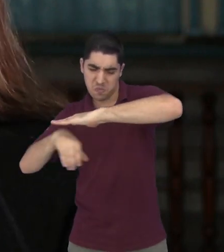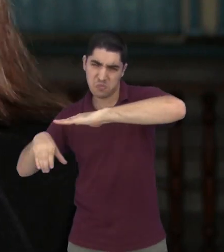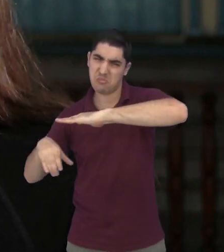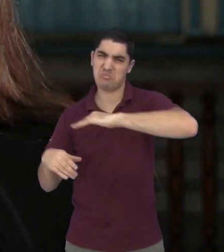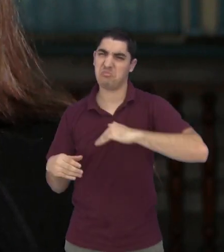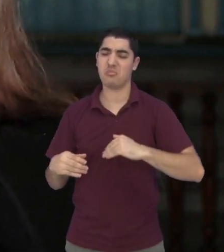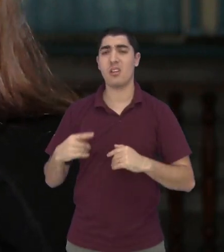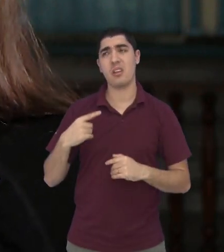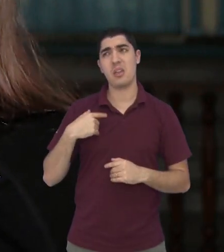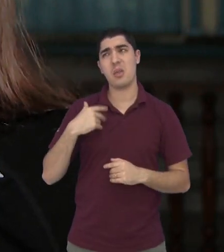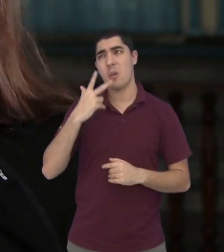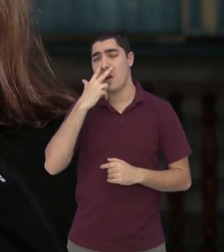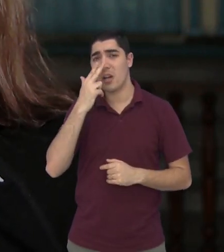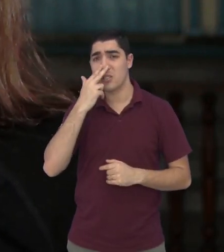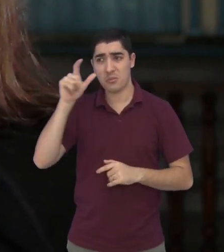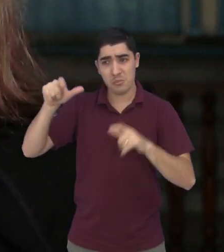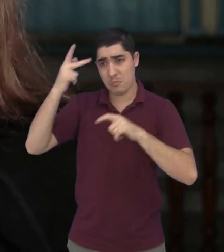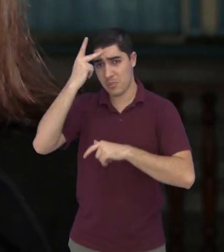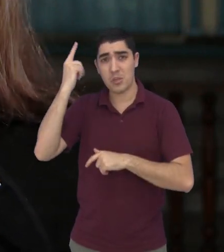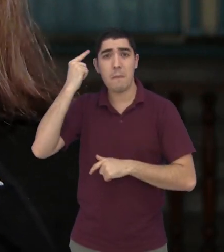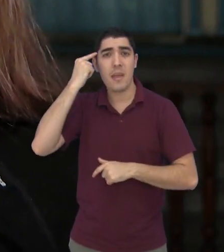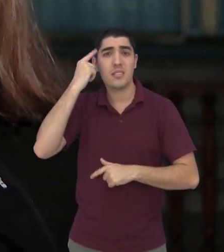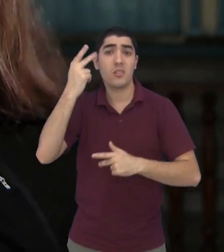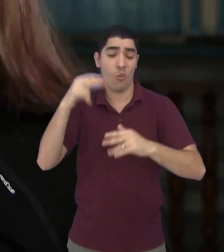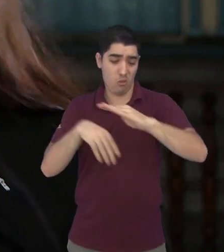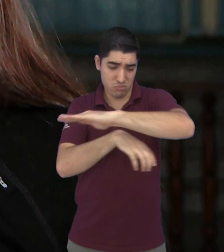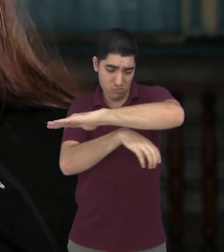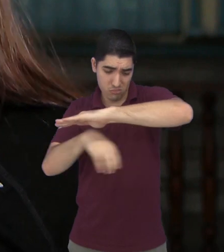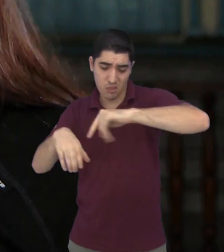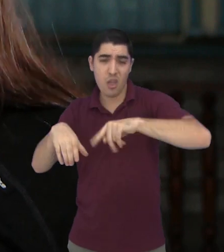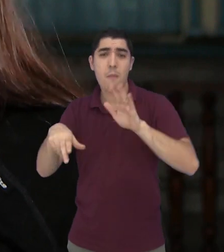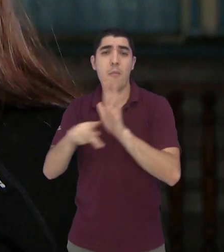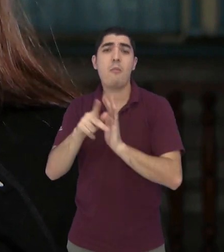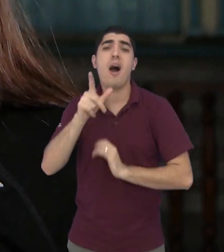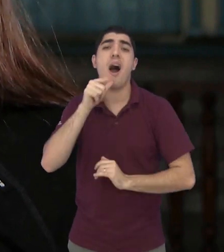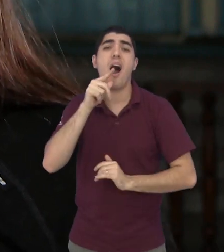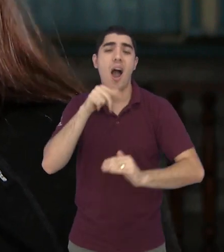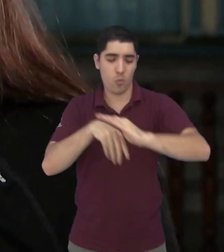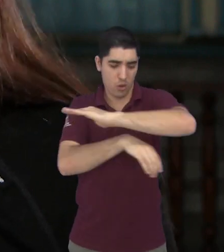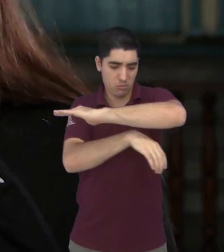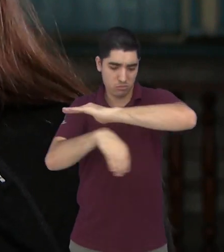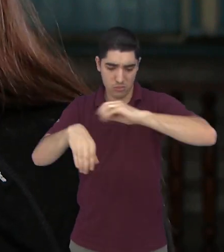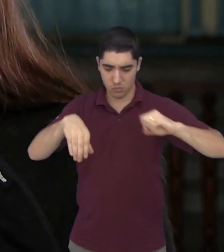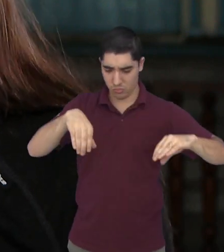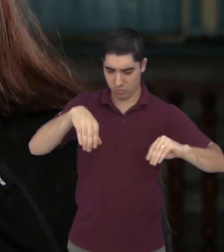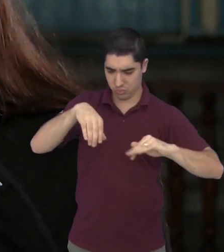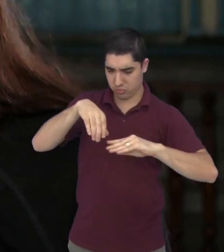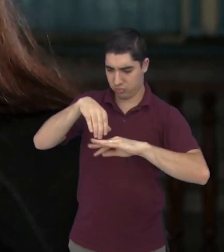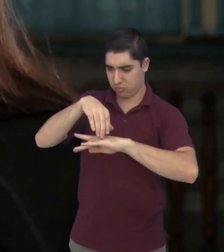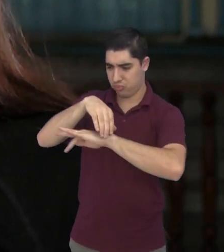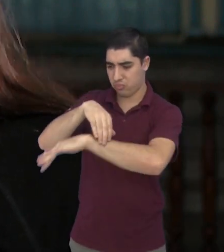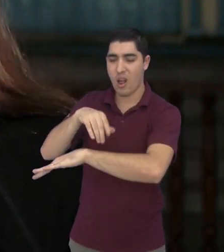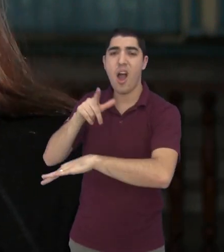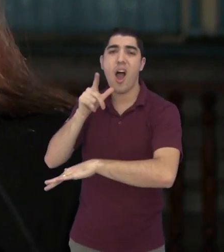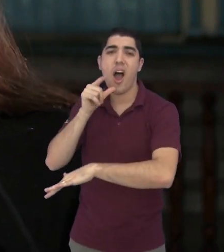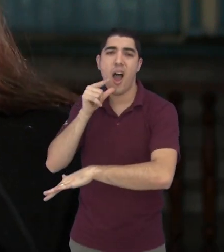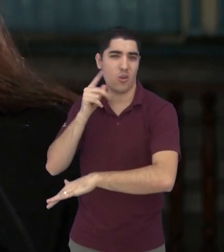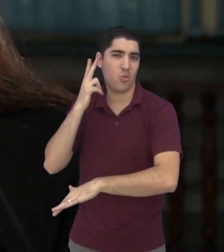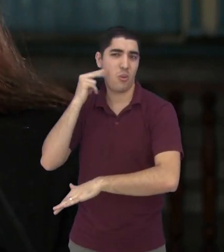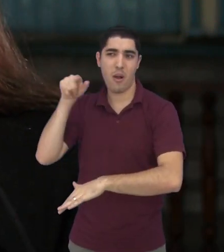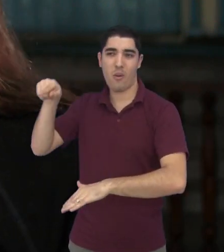imagina o túnel como os tubulões de água que descem até o banhado. Tá? Não acredito que tenha essa